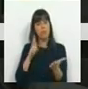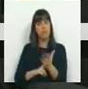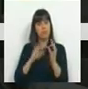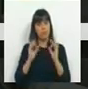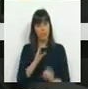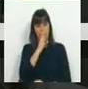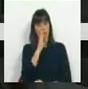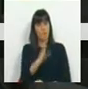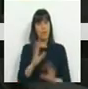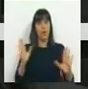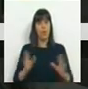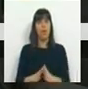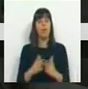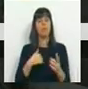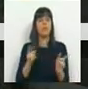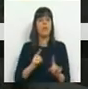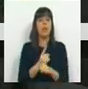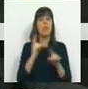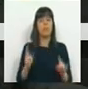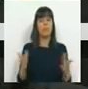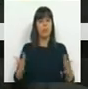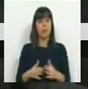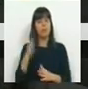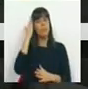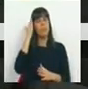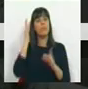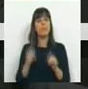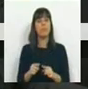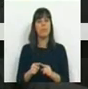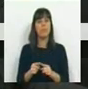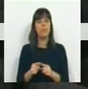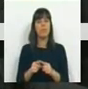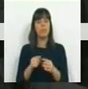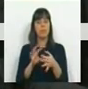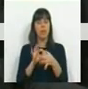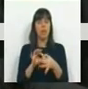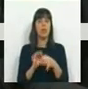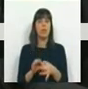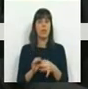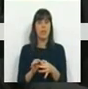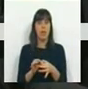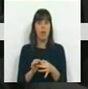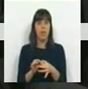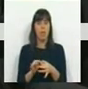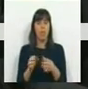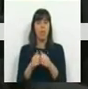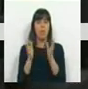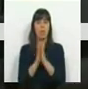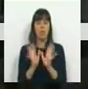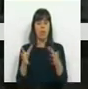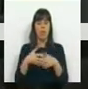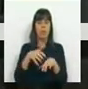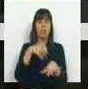toda a frontalidade. E não estamos porque julgamos que a colaboração entre todos os